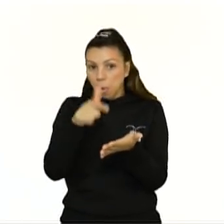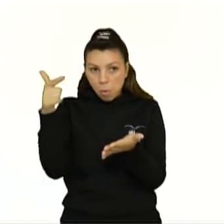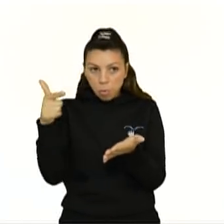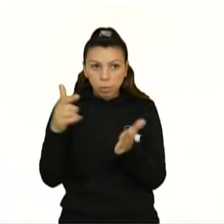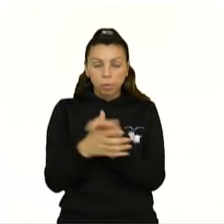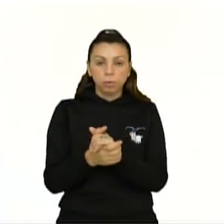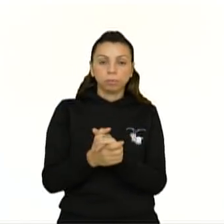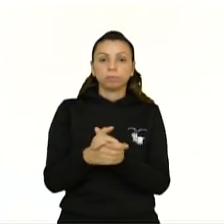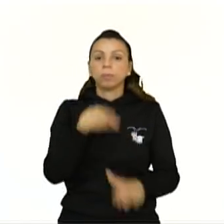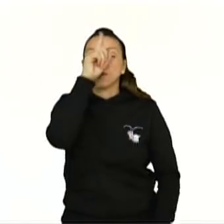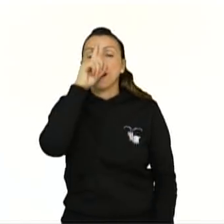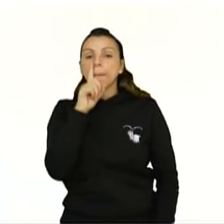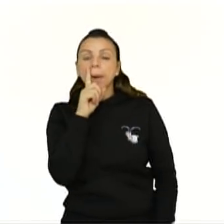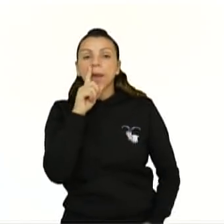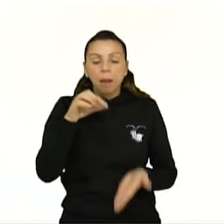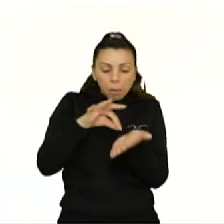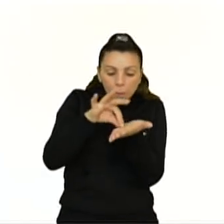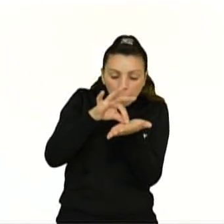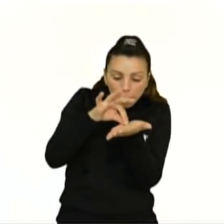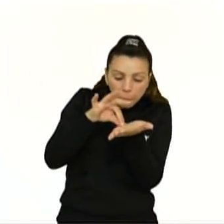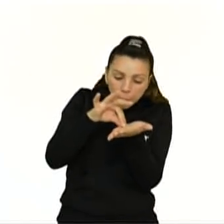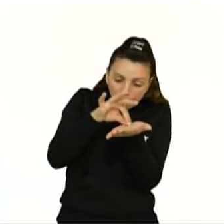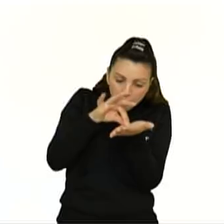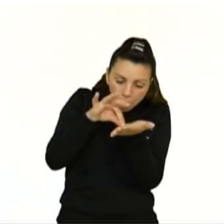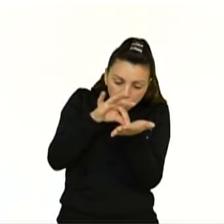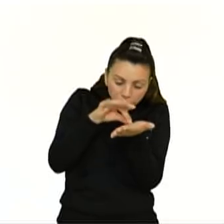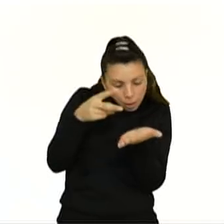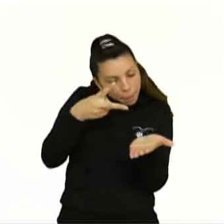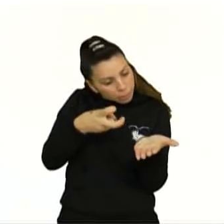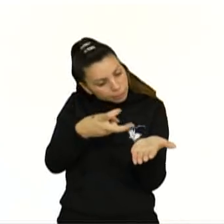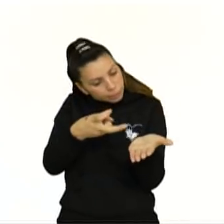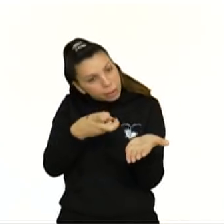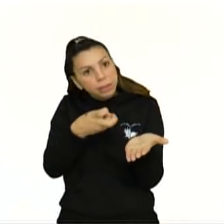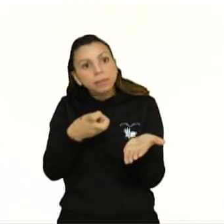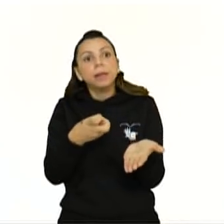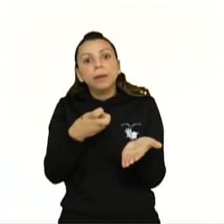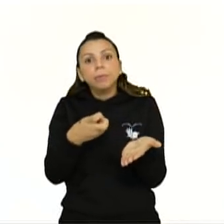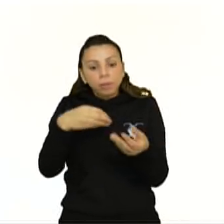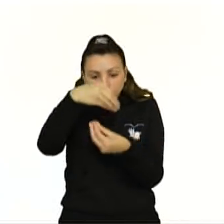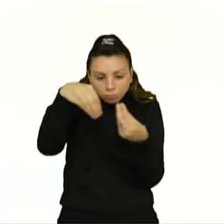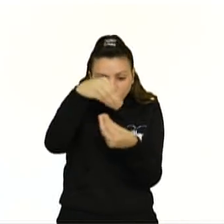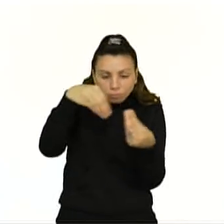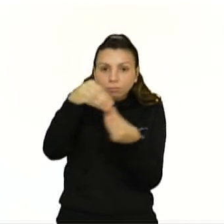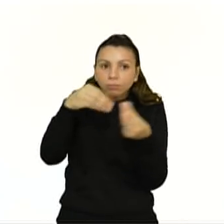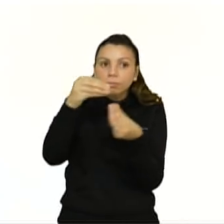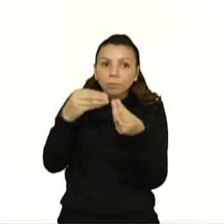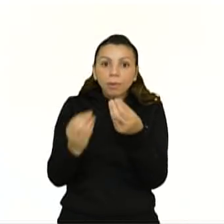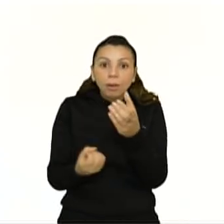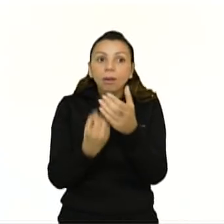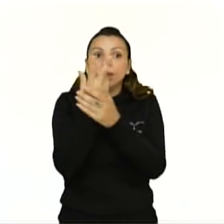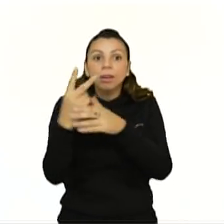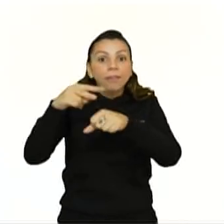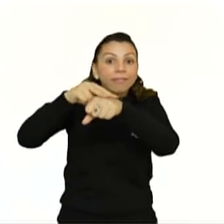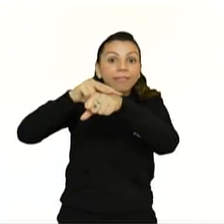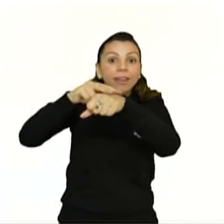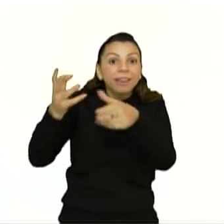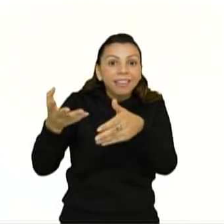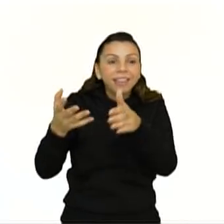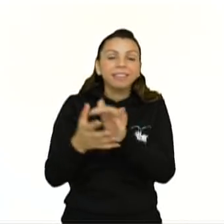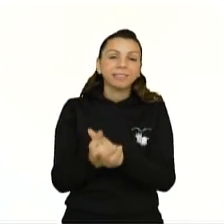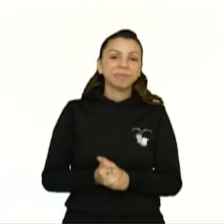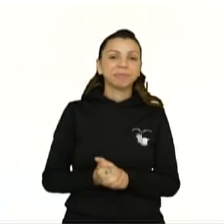Peguei o amarelo, misturando o amarelo, você vai perceber então que vai dar exatamente a tonalidade que eu estou falando para você dessa experimentação, tá? E aí vai